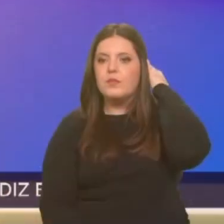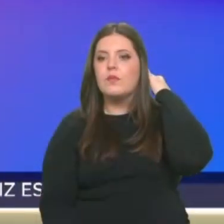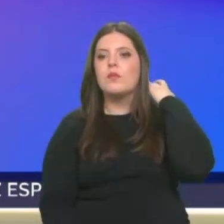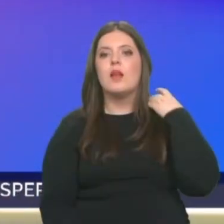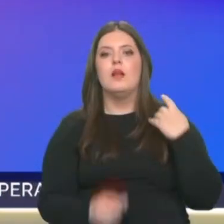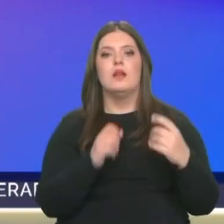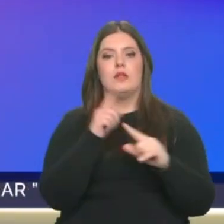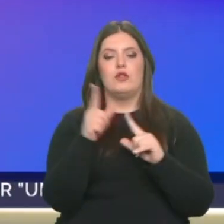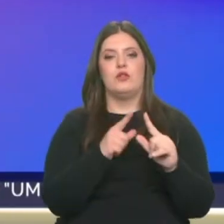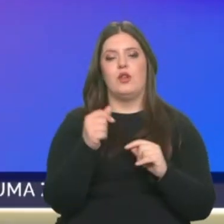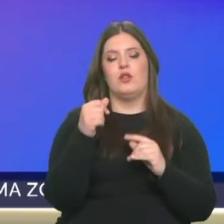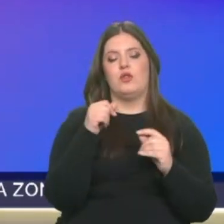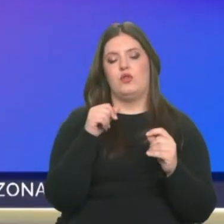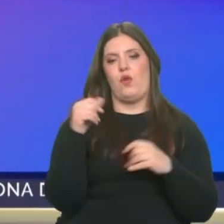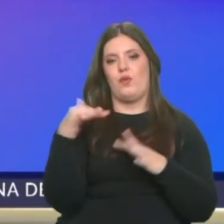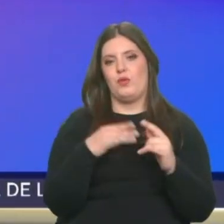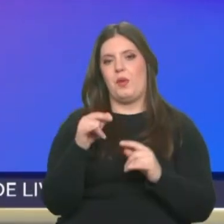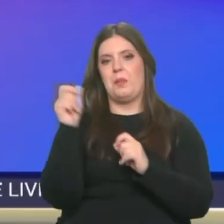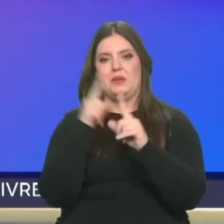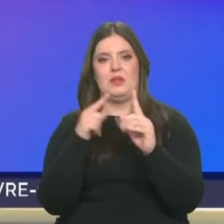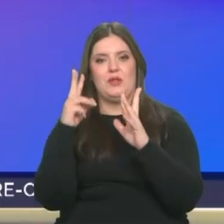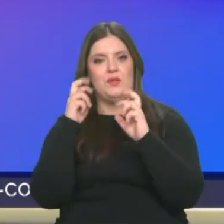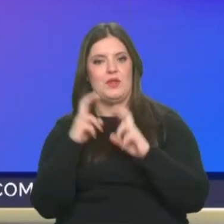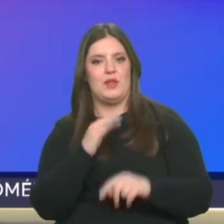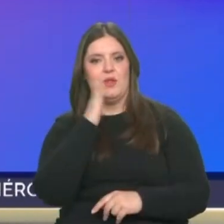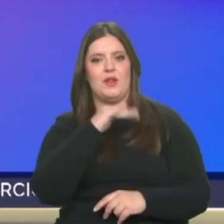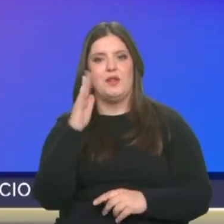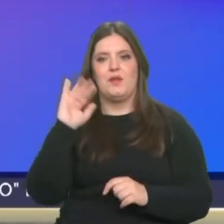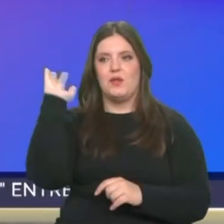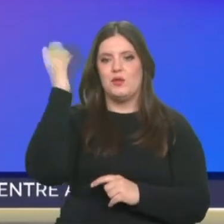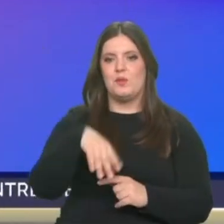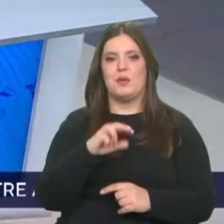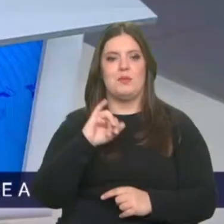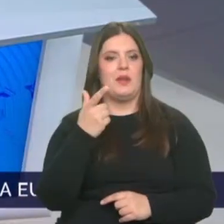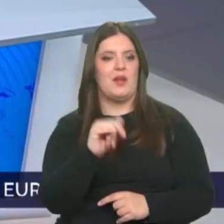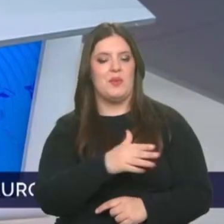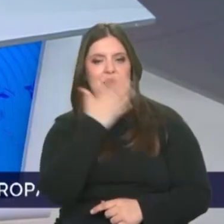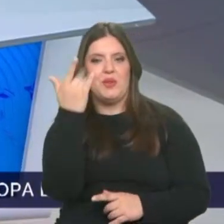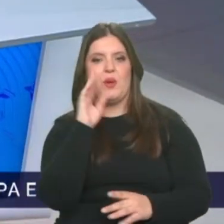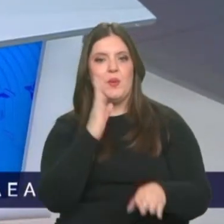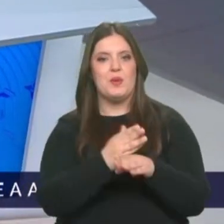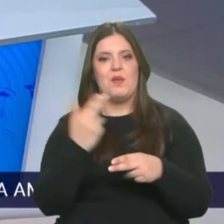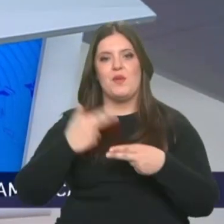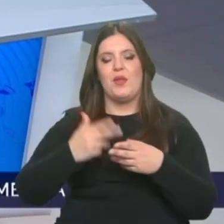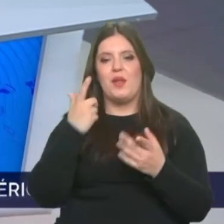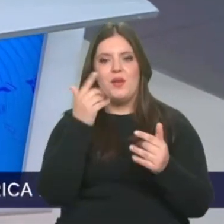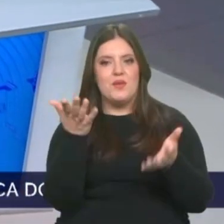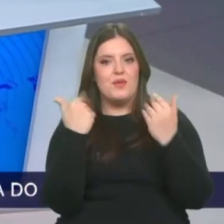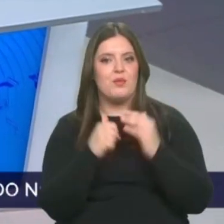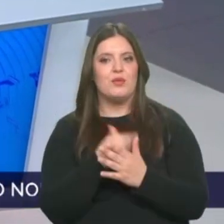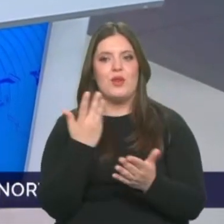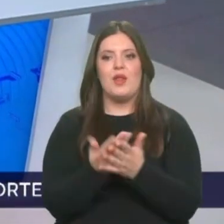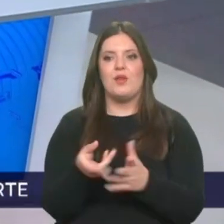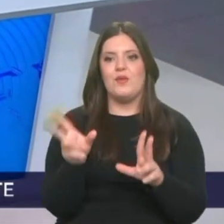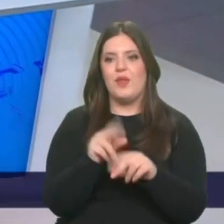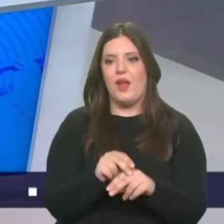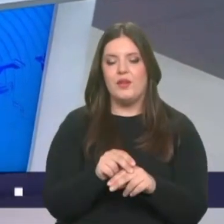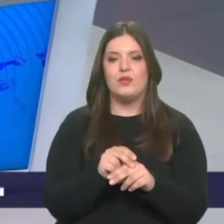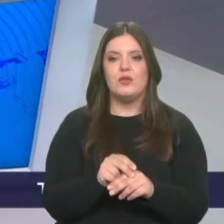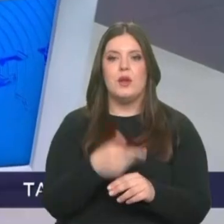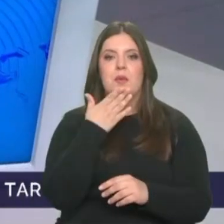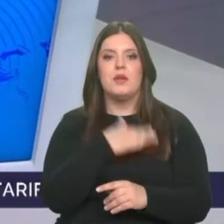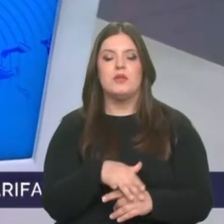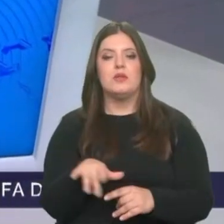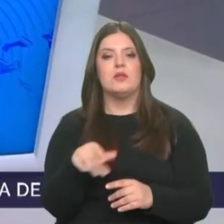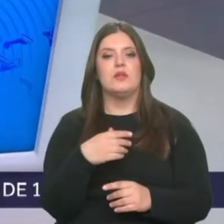das estrelas do futebol para a estrela da investigação científica do espaço. Miguel Gonçalves, bom dia. Vamos lá para a última fronteira, vamos trazer aqui as novidades. Para já vai-nos